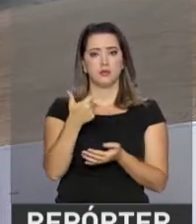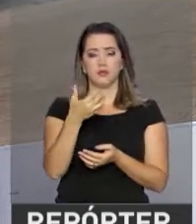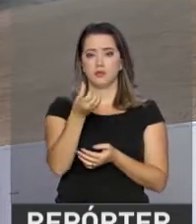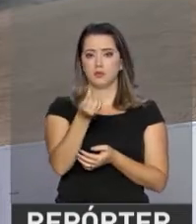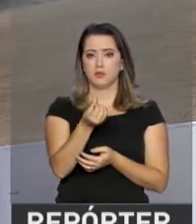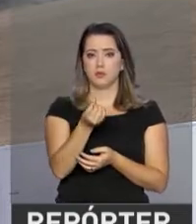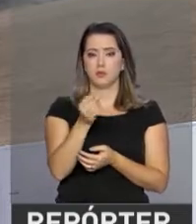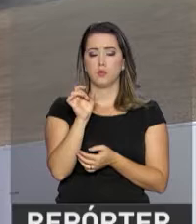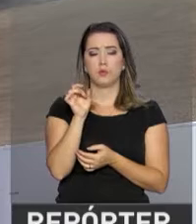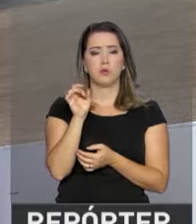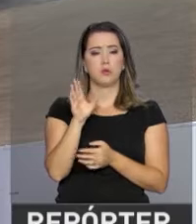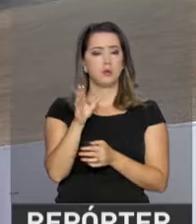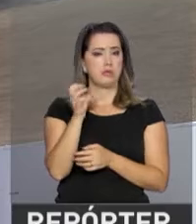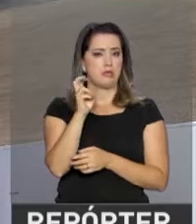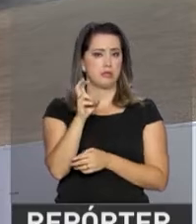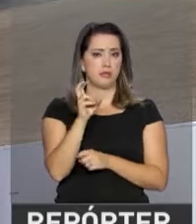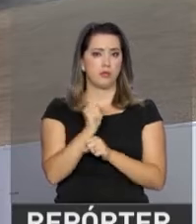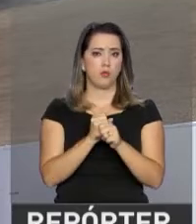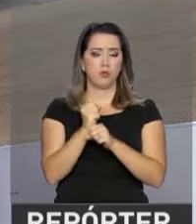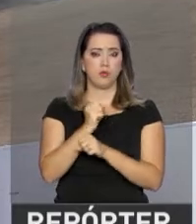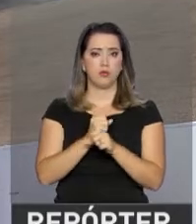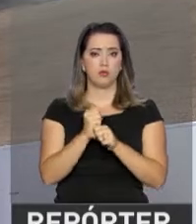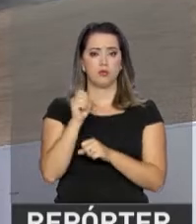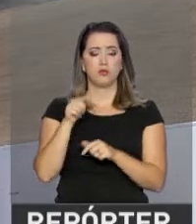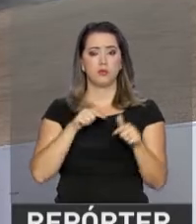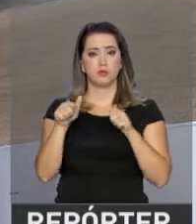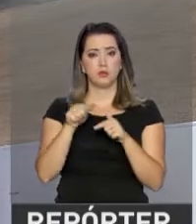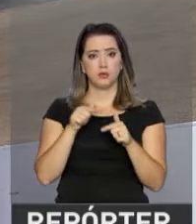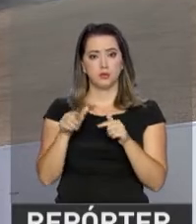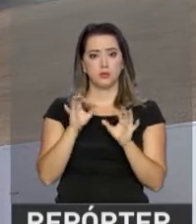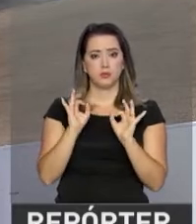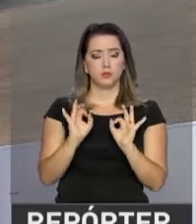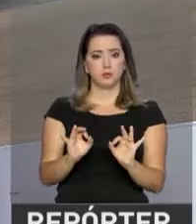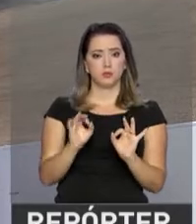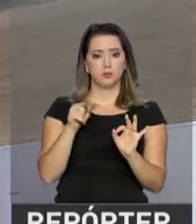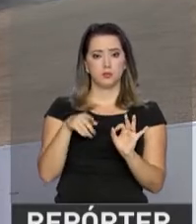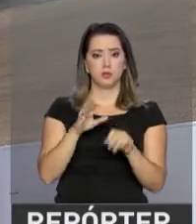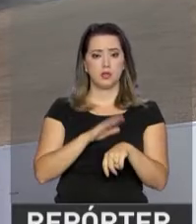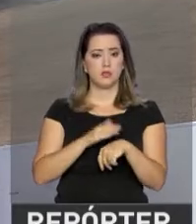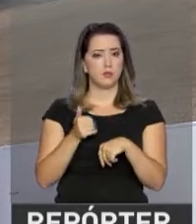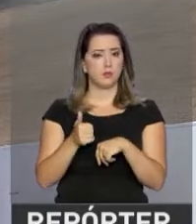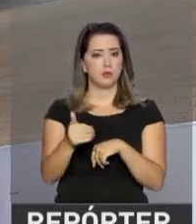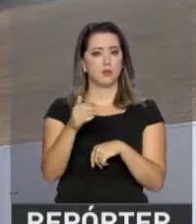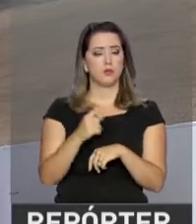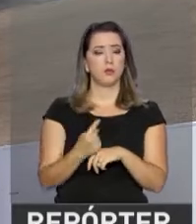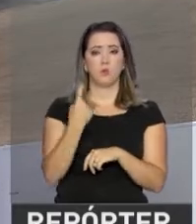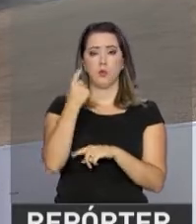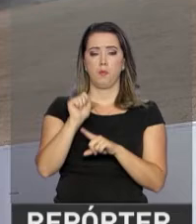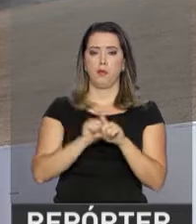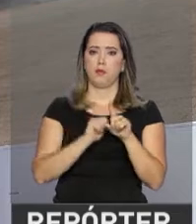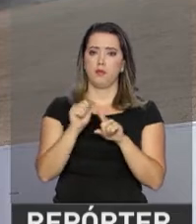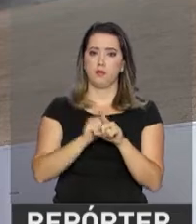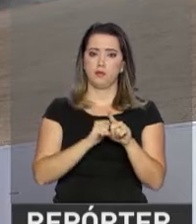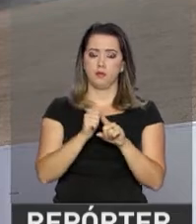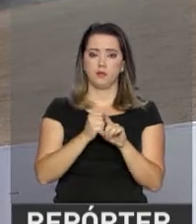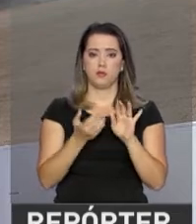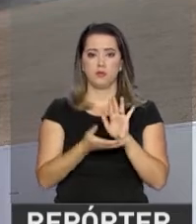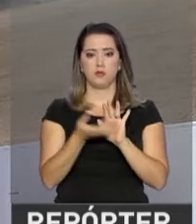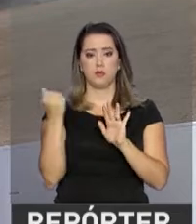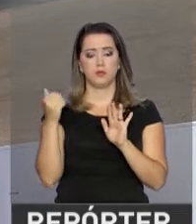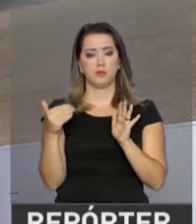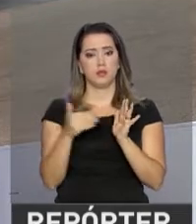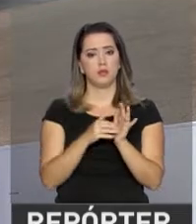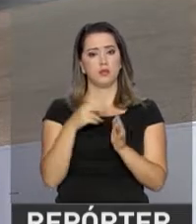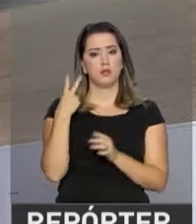pis/pasep há pelo menos cinco anos trabalharam formalmente neste período por pelo menos um mês recebendo até